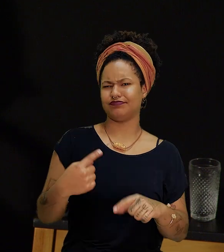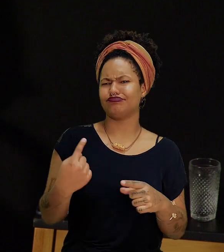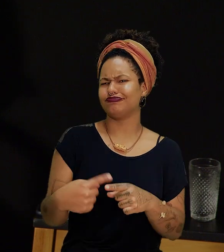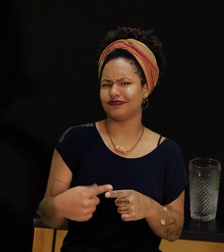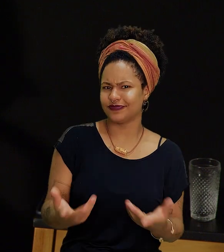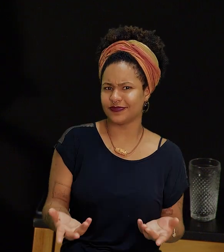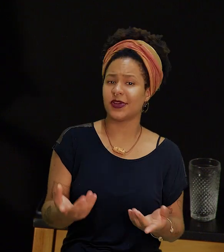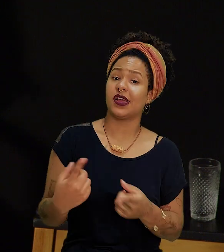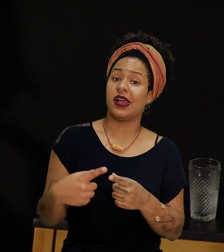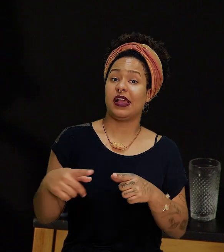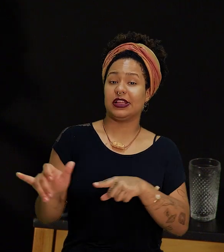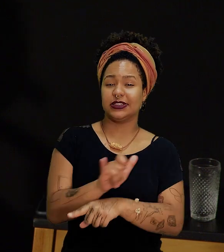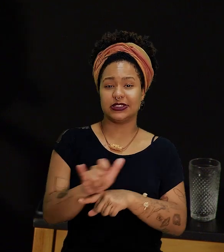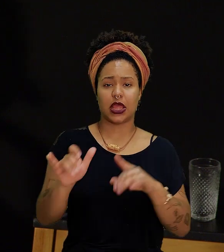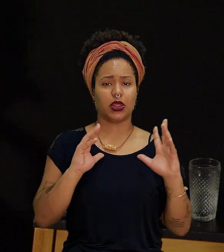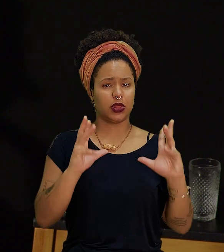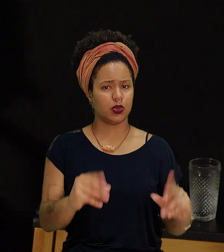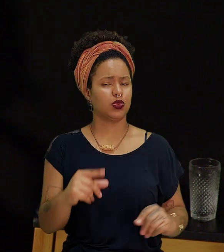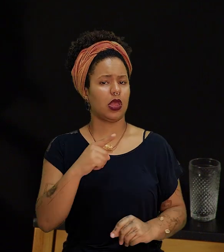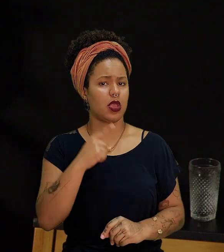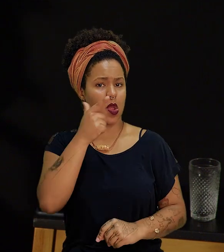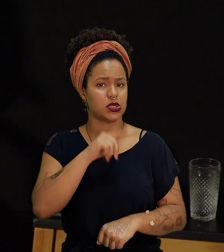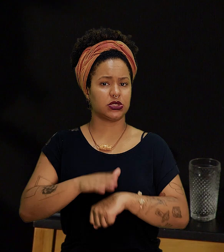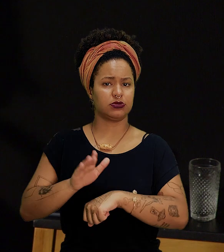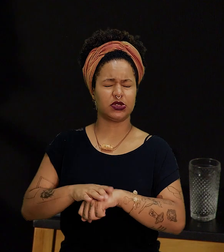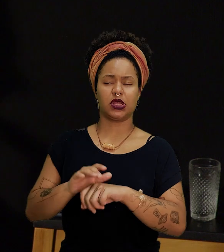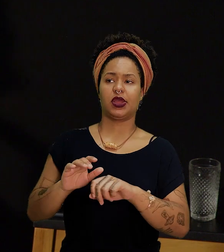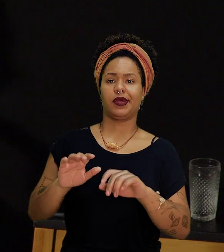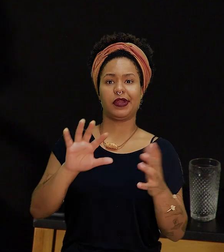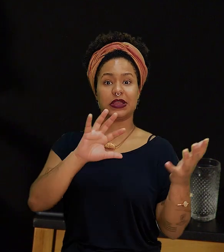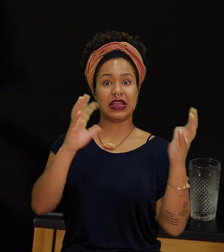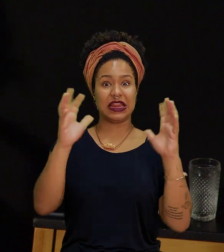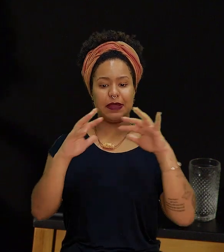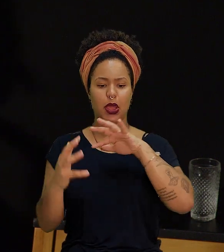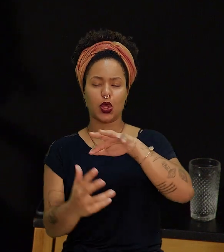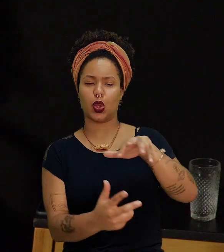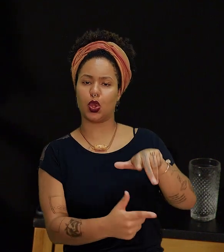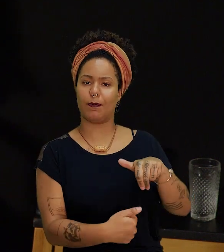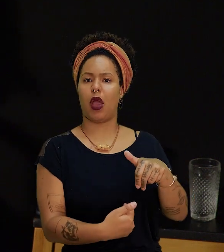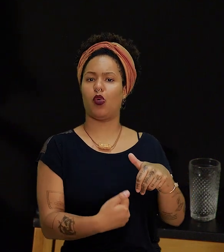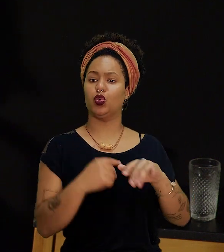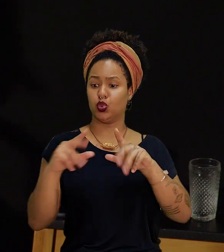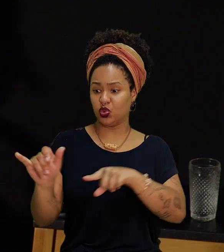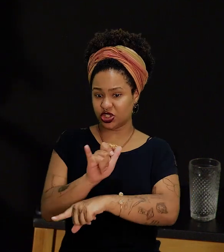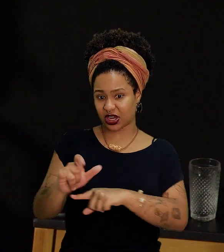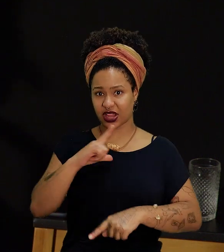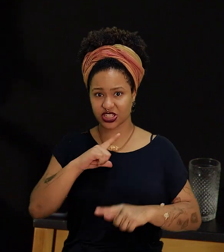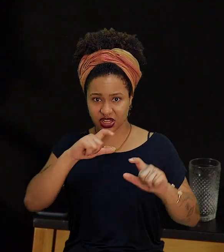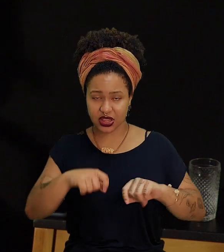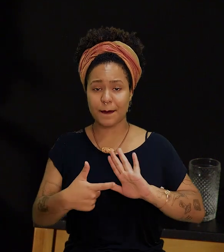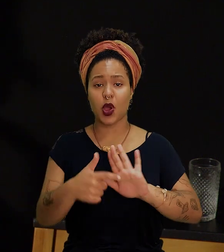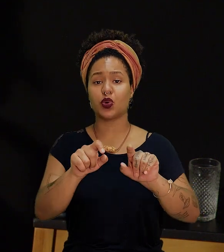isso? Porque todas as ferramentas que a gente tem para construir cenários climáticos globais mostram